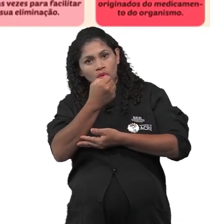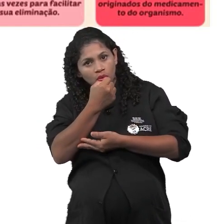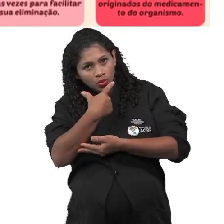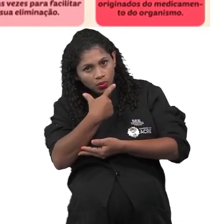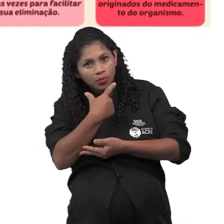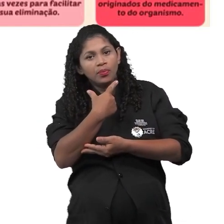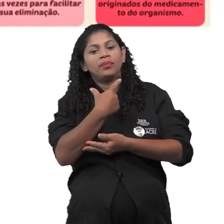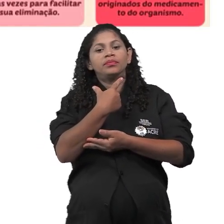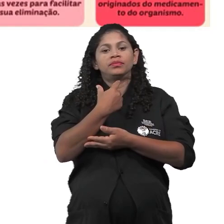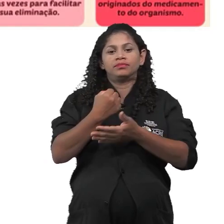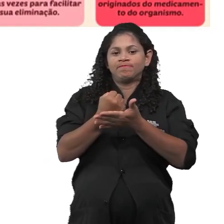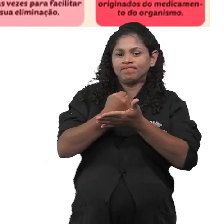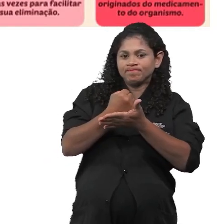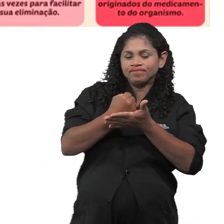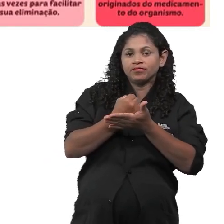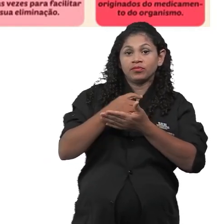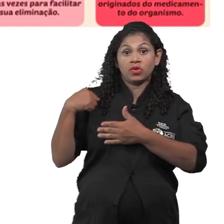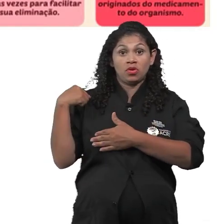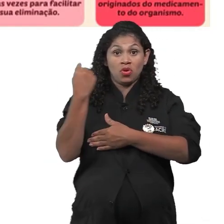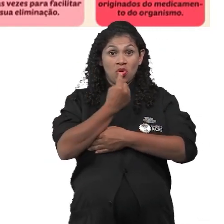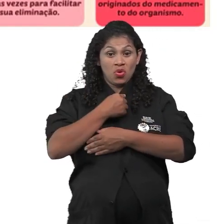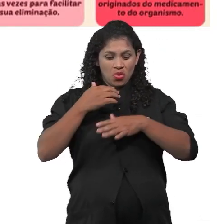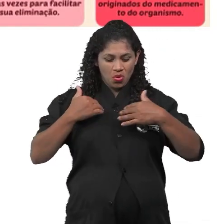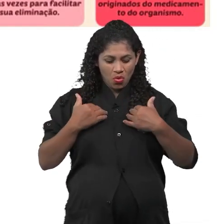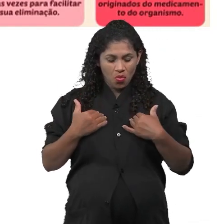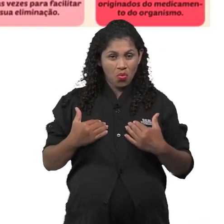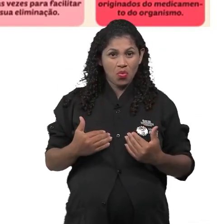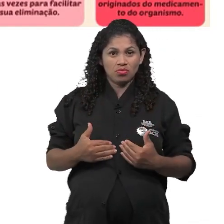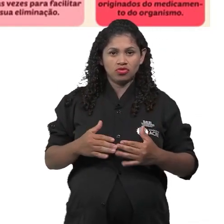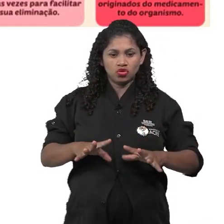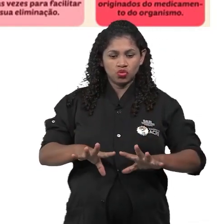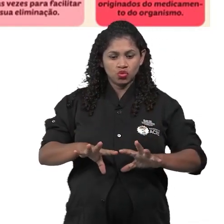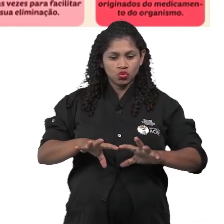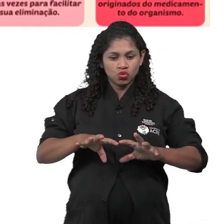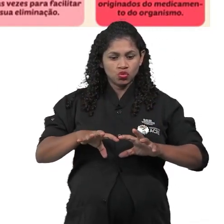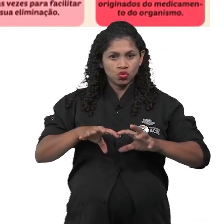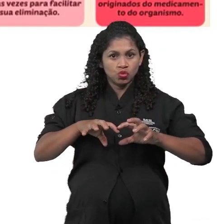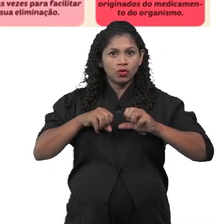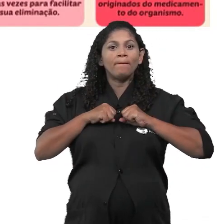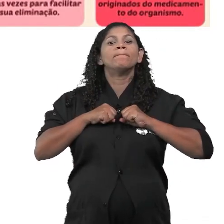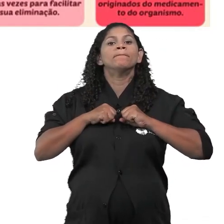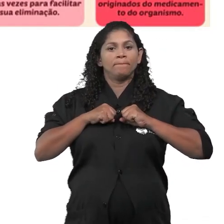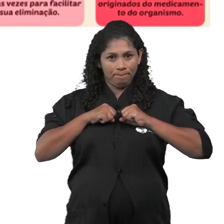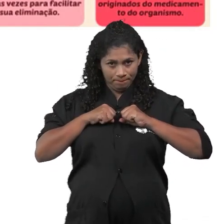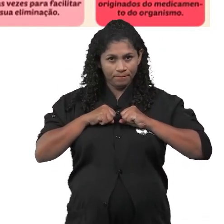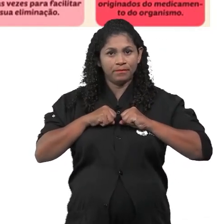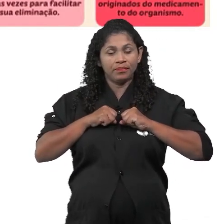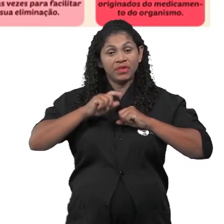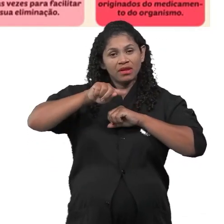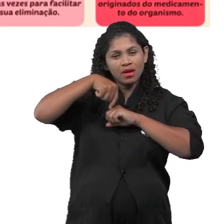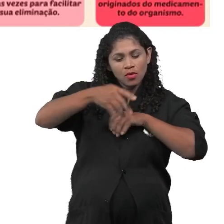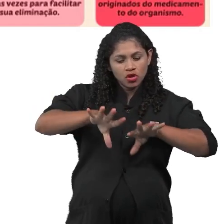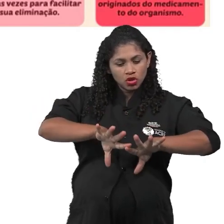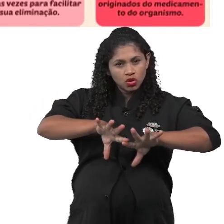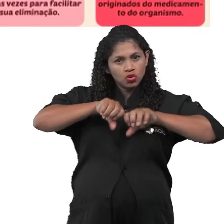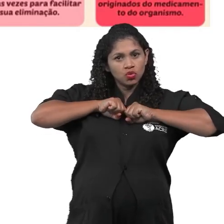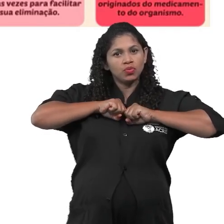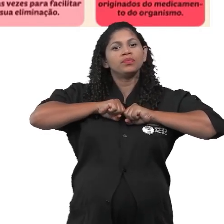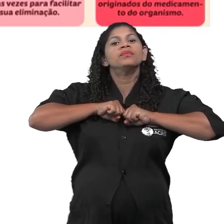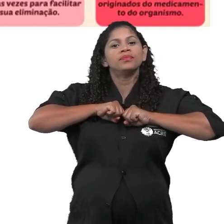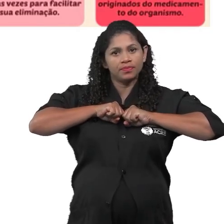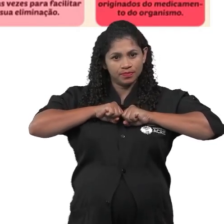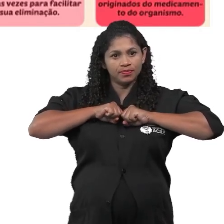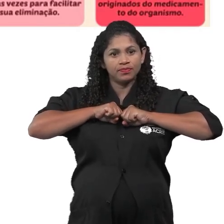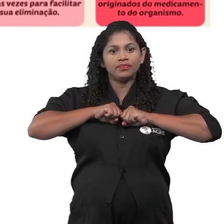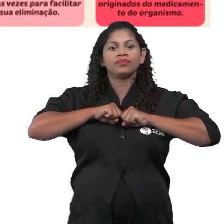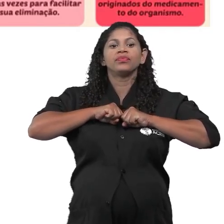aquele medicamento, o nosso organismo ele vai absorver ali o fármaco. Depois que a gente absorve o fármaco, ele vai